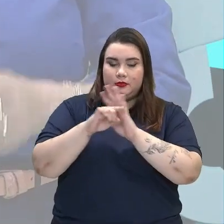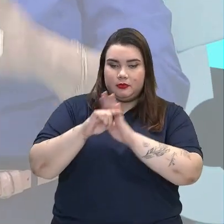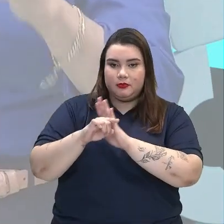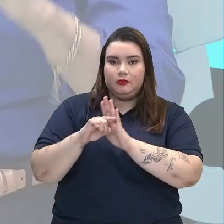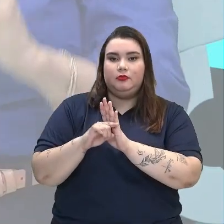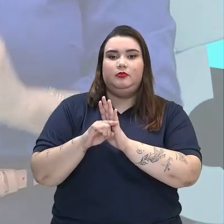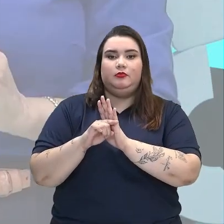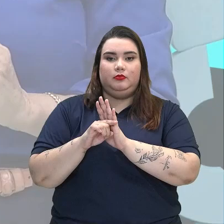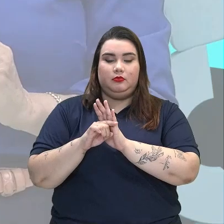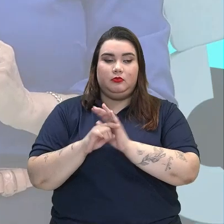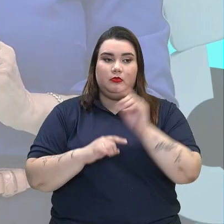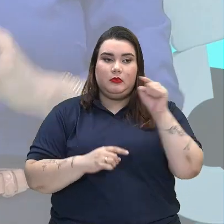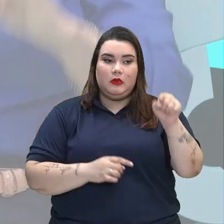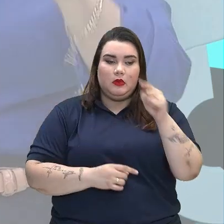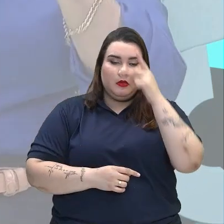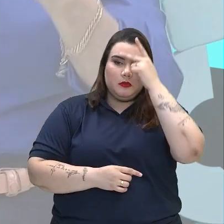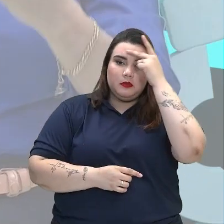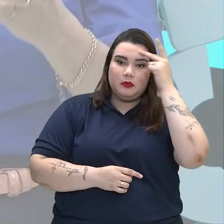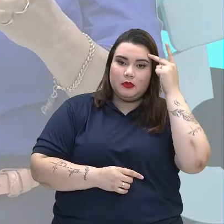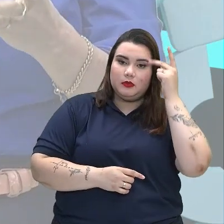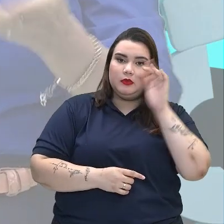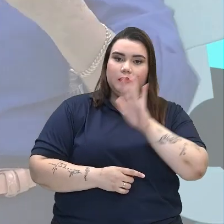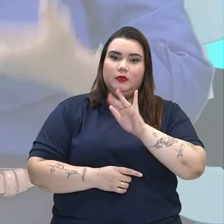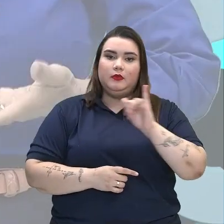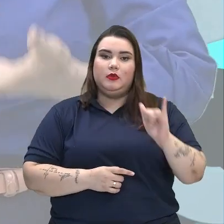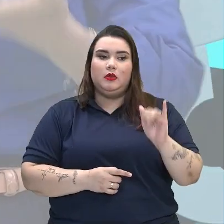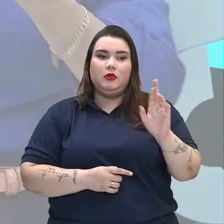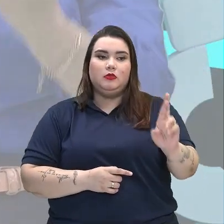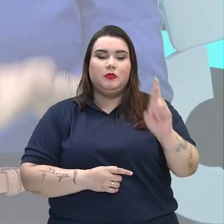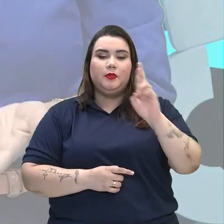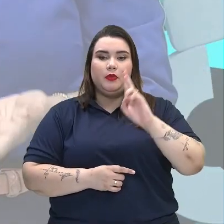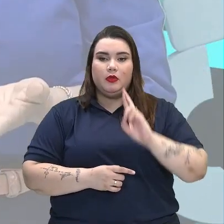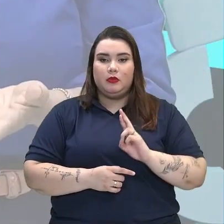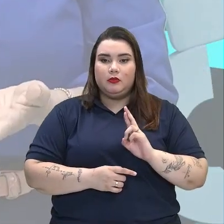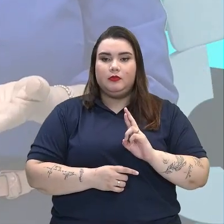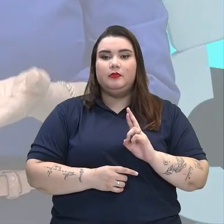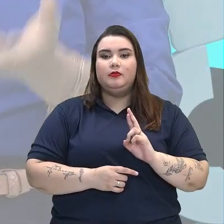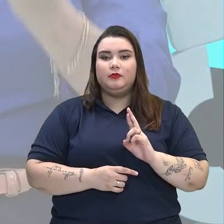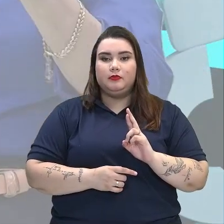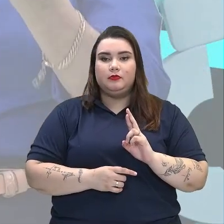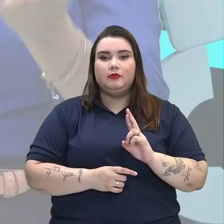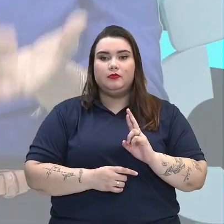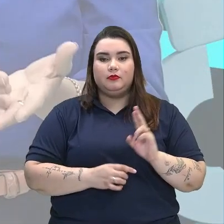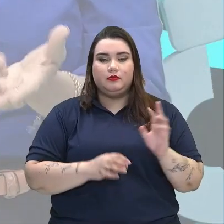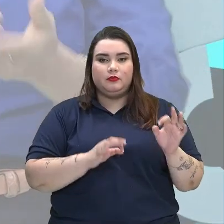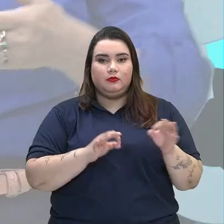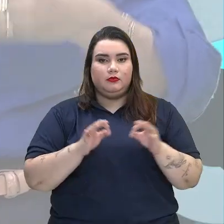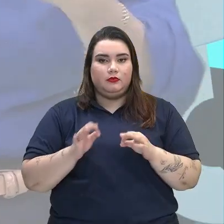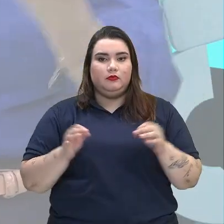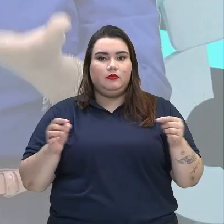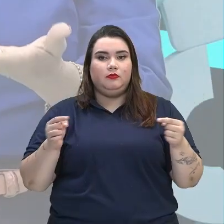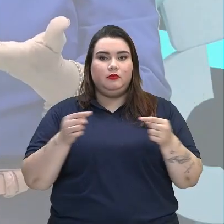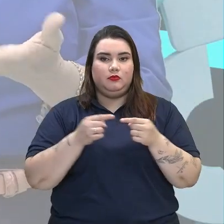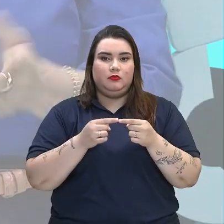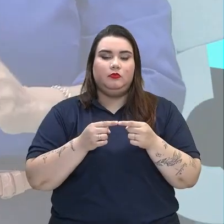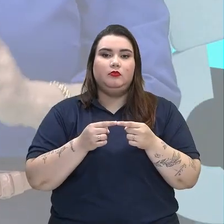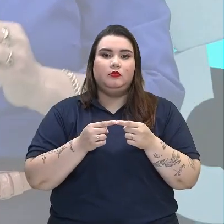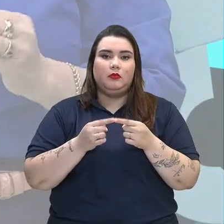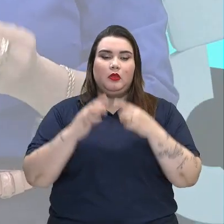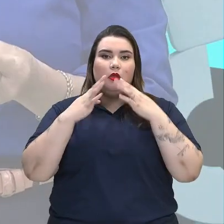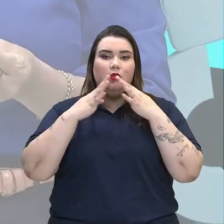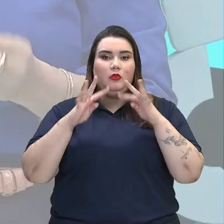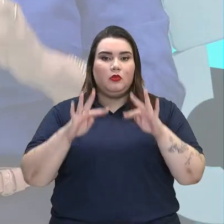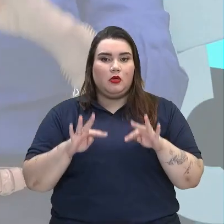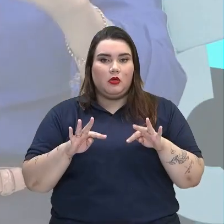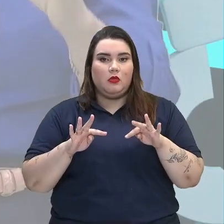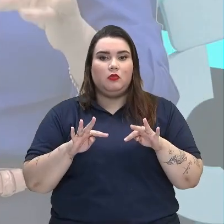questões. E o entrevistado? O entrevistado vai responder, e isso de forma espontânea ou